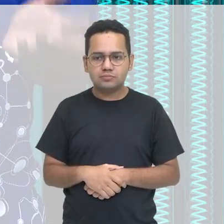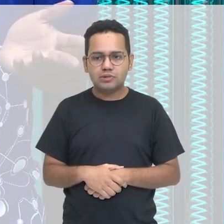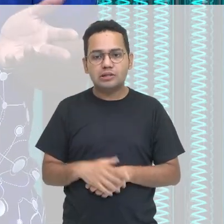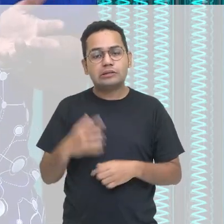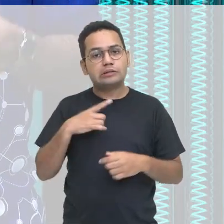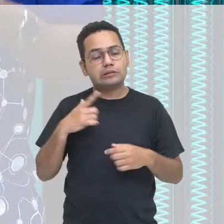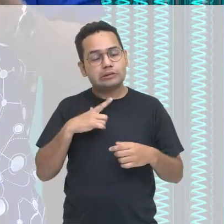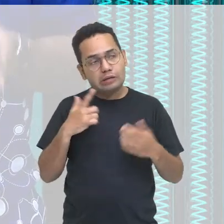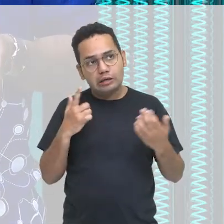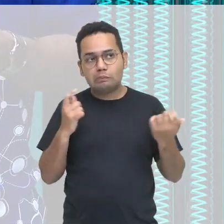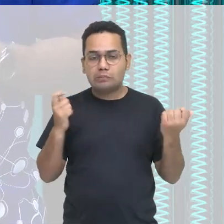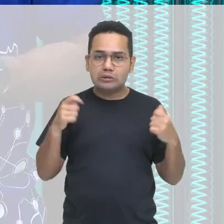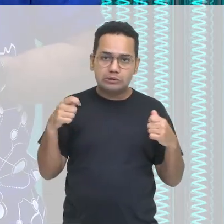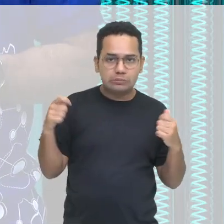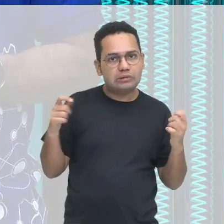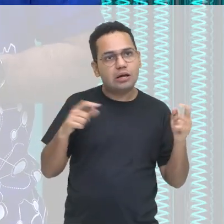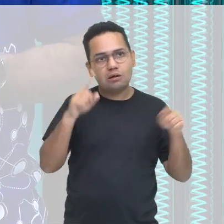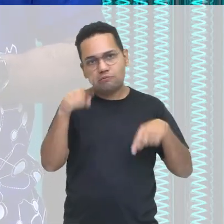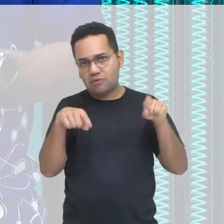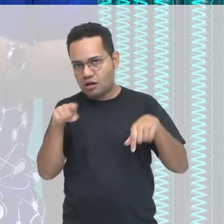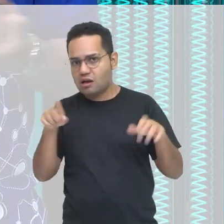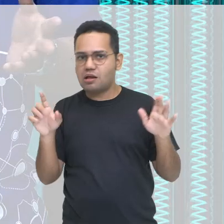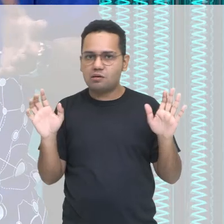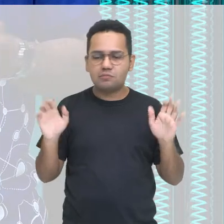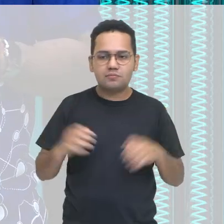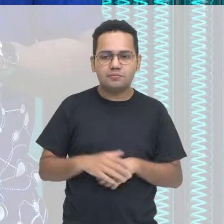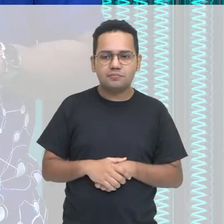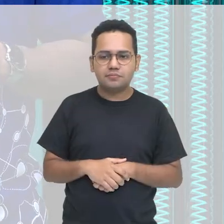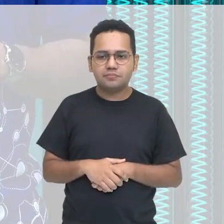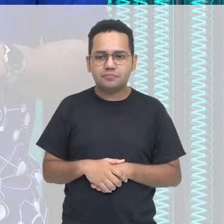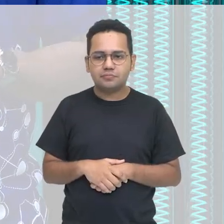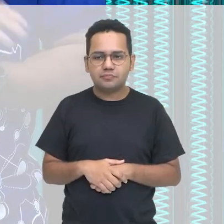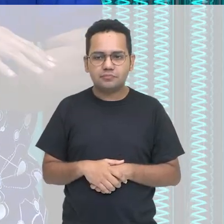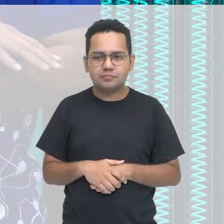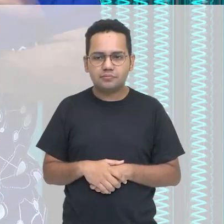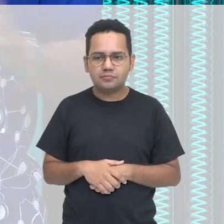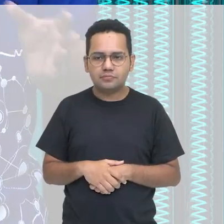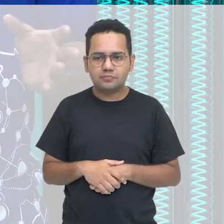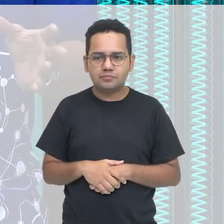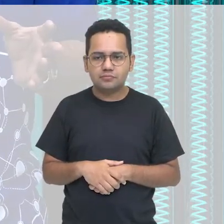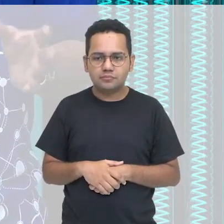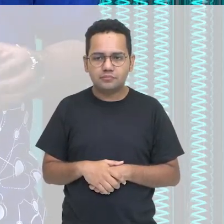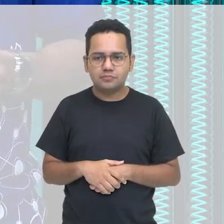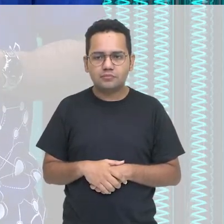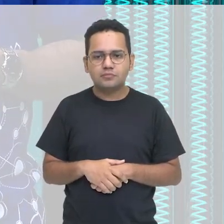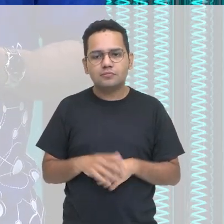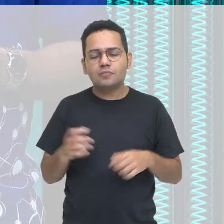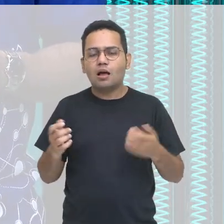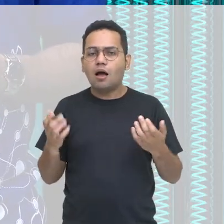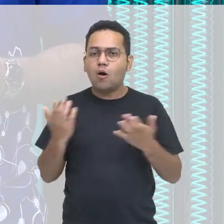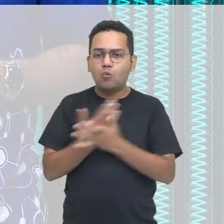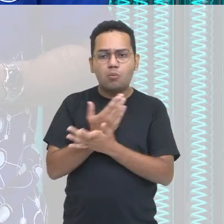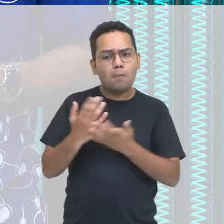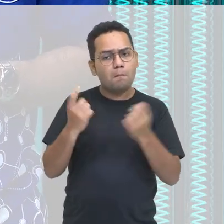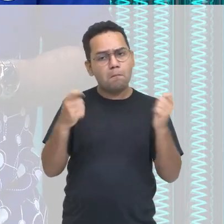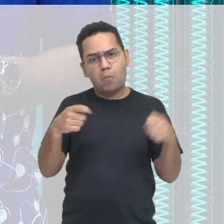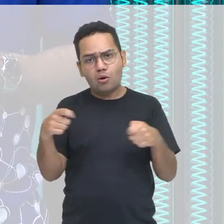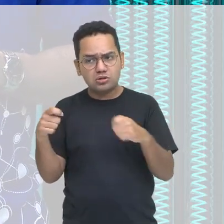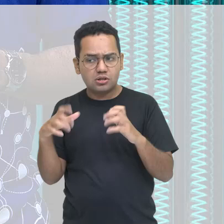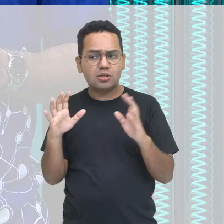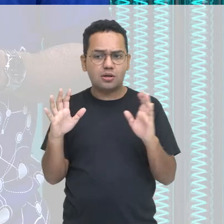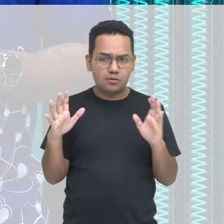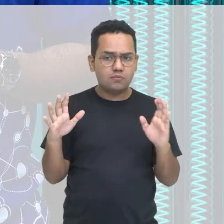variações. Infelizmente, há poucas regras na língua inglesa, em qualquer língua, na verdade, que dá para a gente generalizar. A maioria